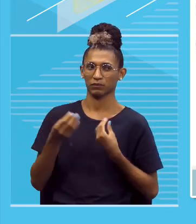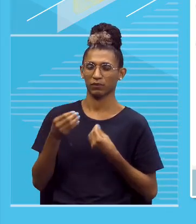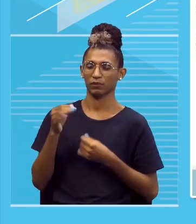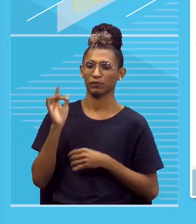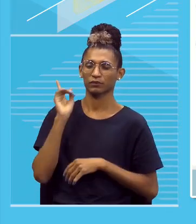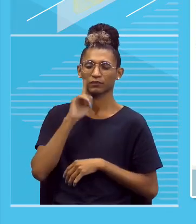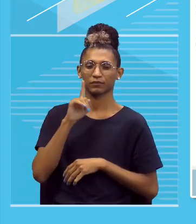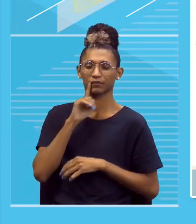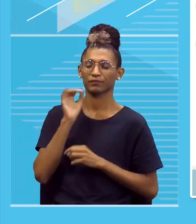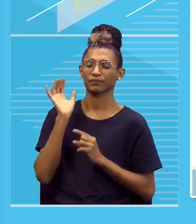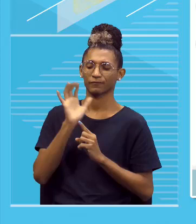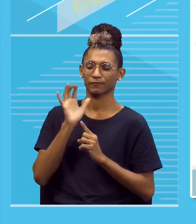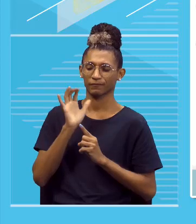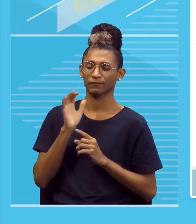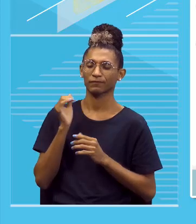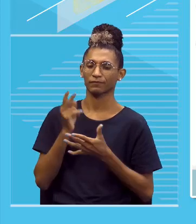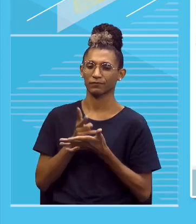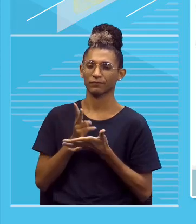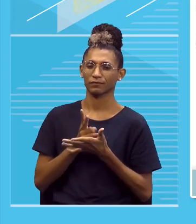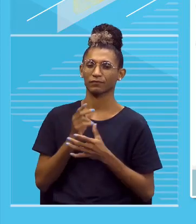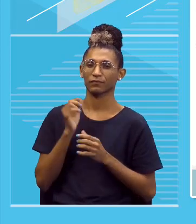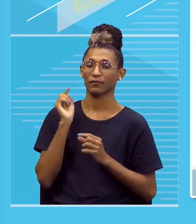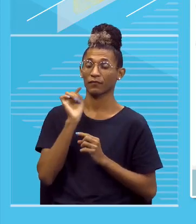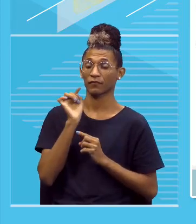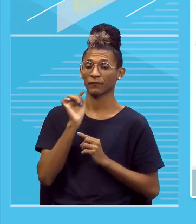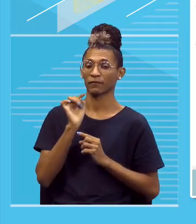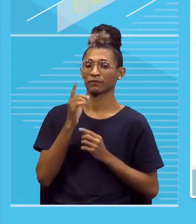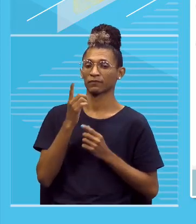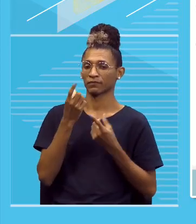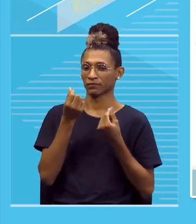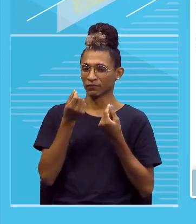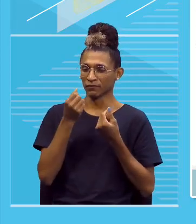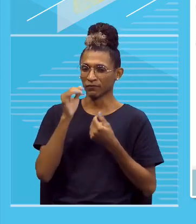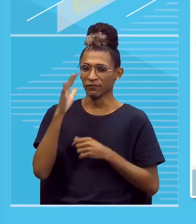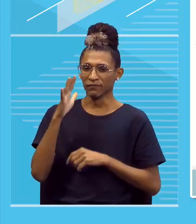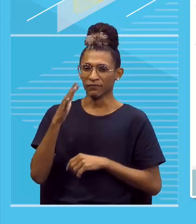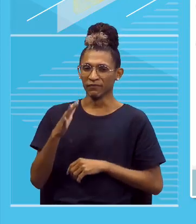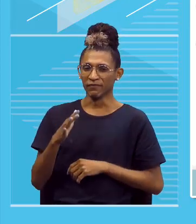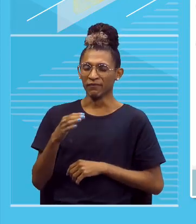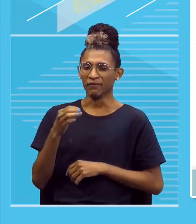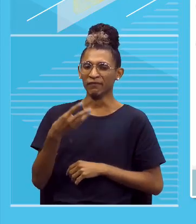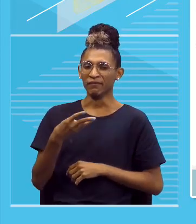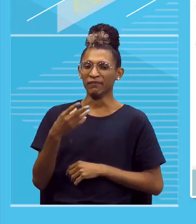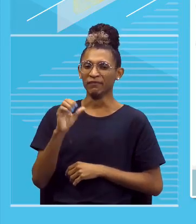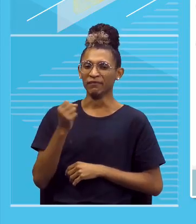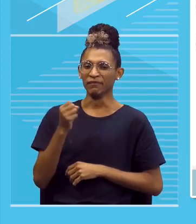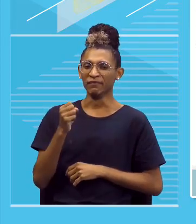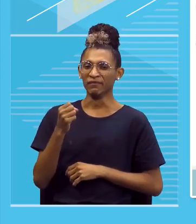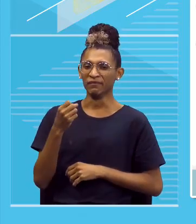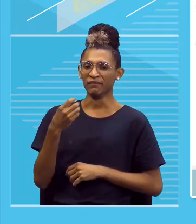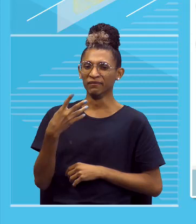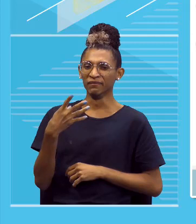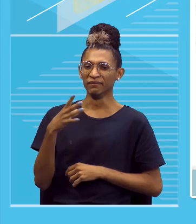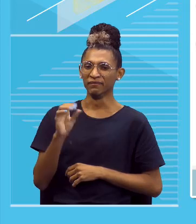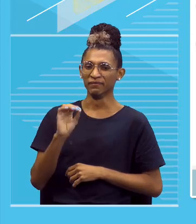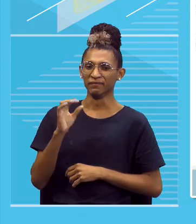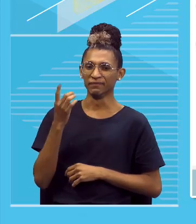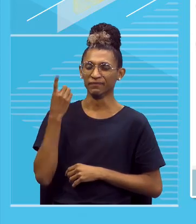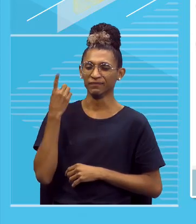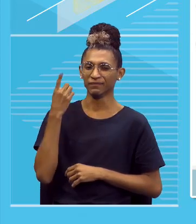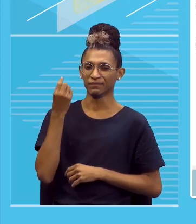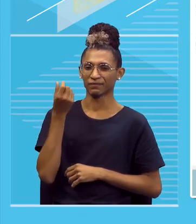influência nisso baixou a galerinha para 38 40 dólares